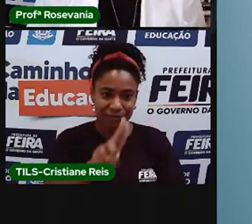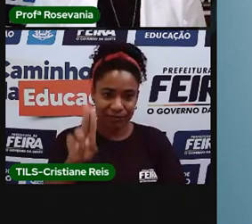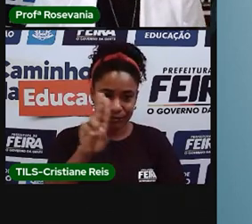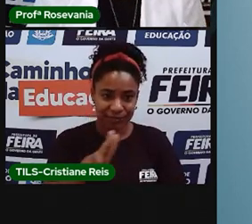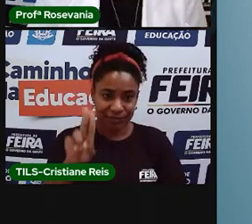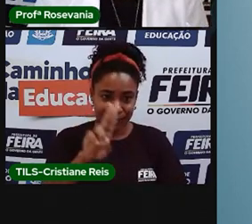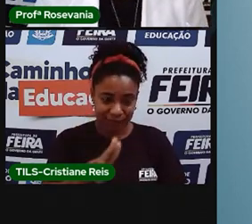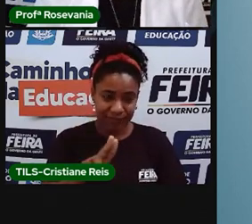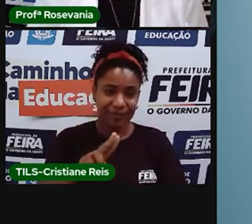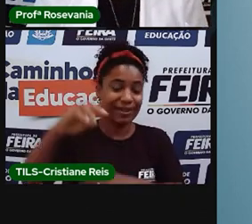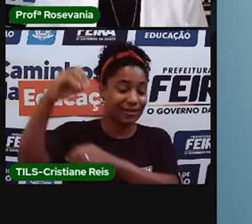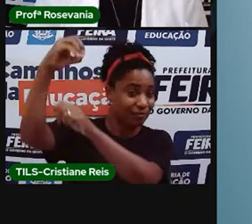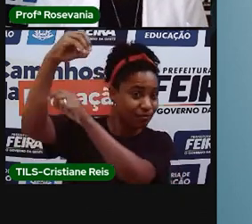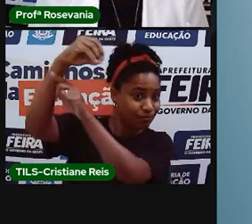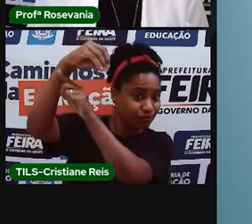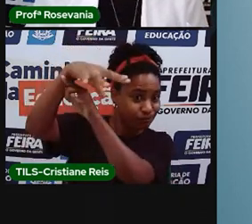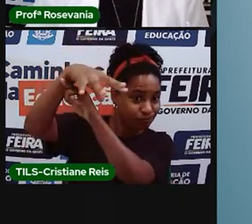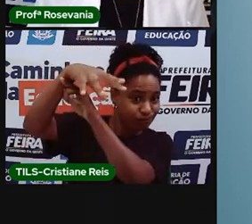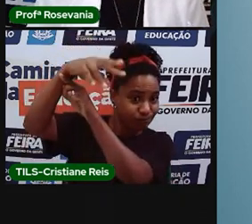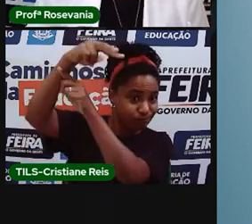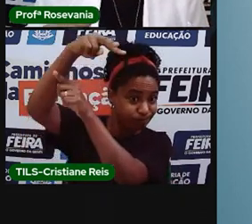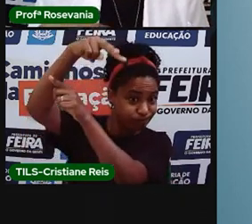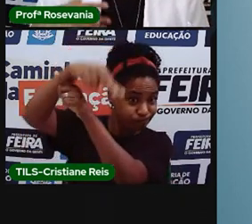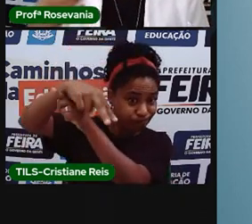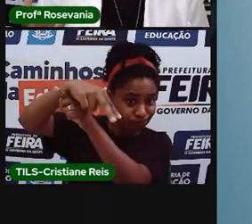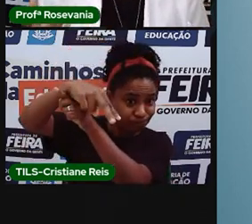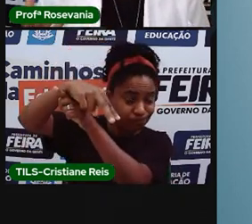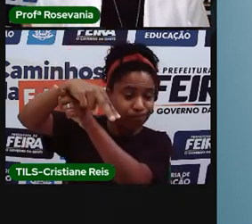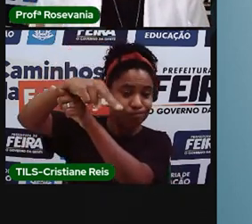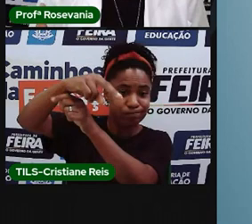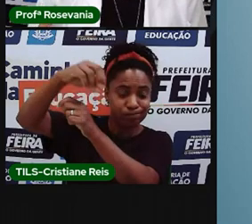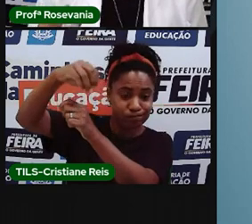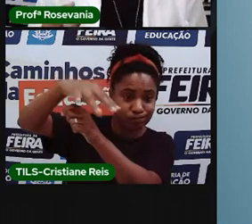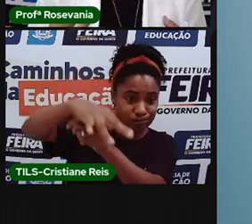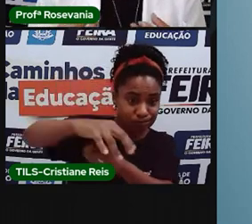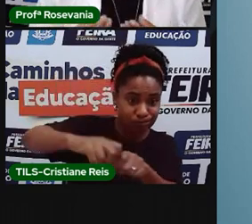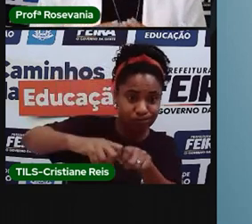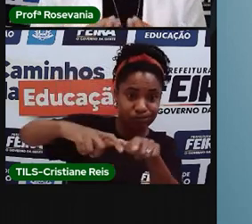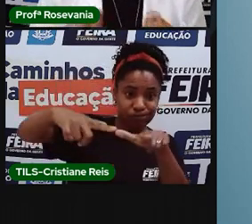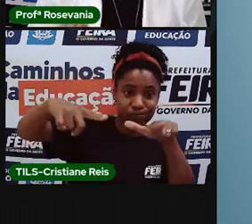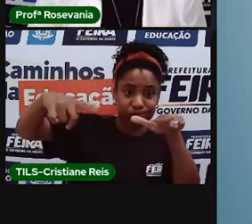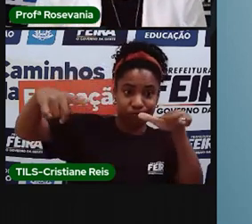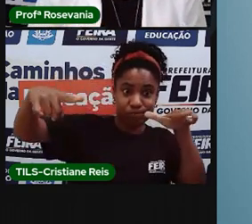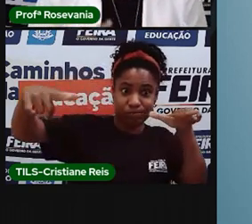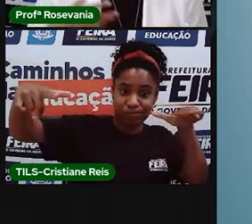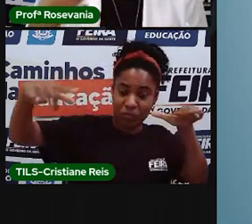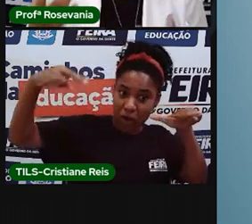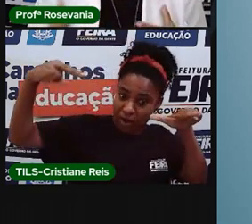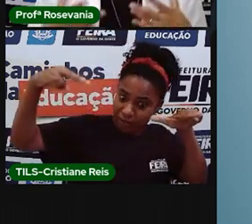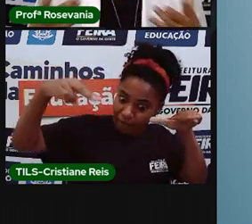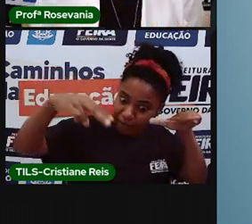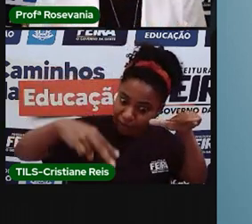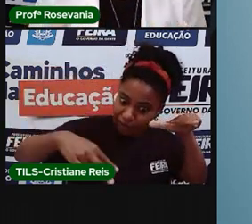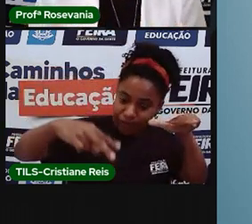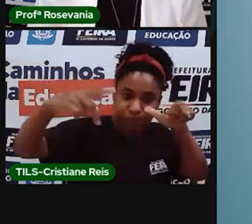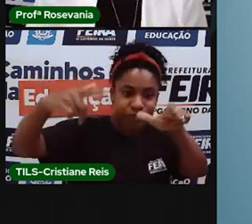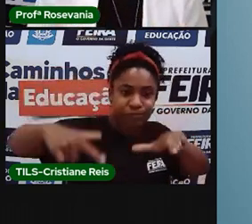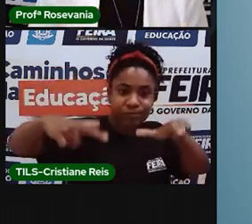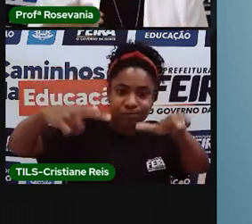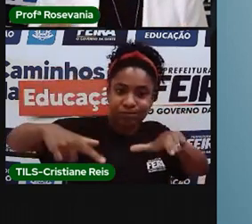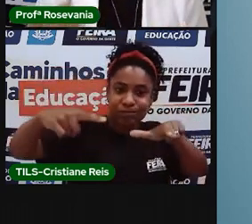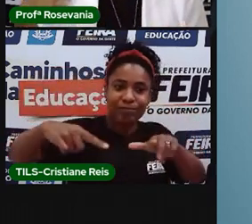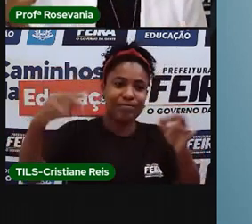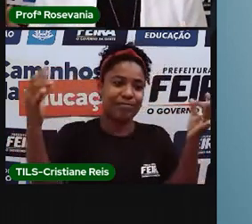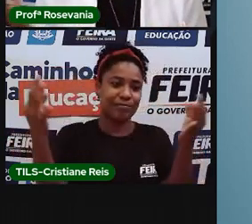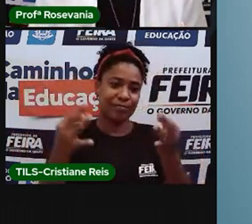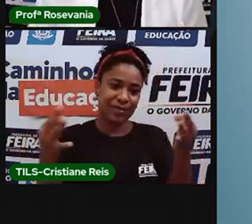as imagens de satélites, né? Que trazem, digamos assim, uma qualidade, um tratamento melhor, né?